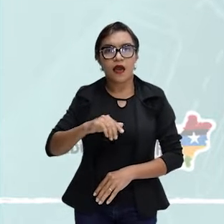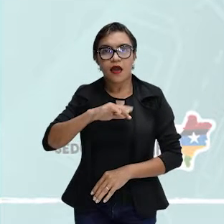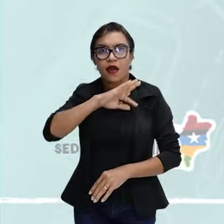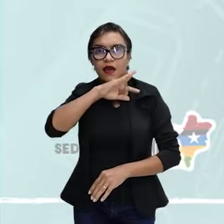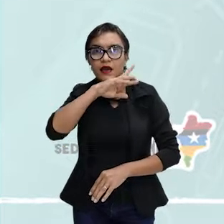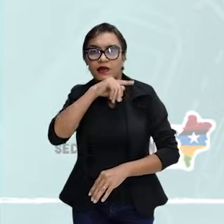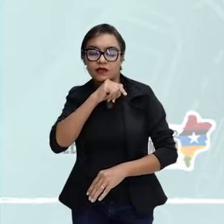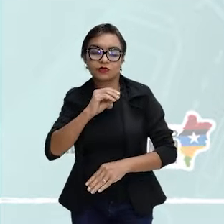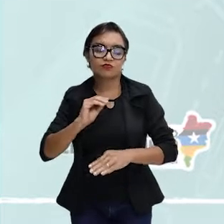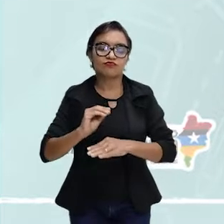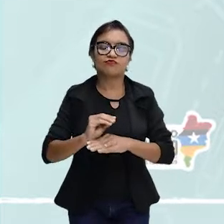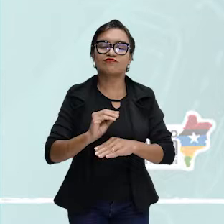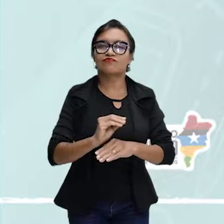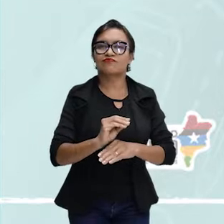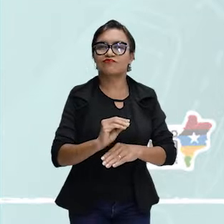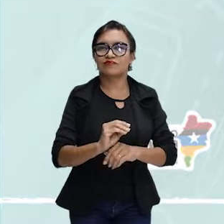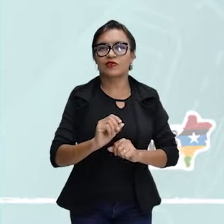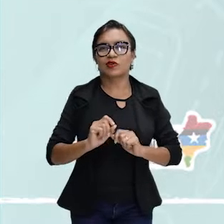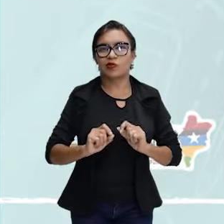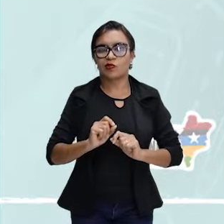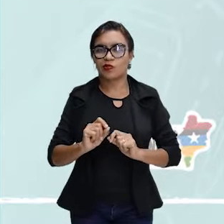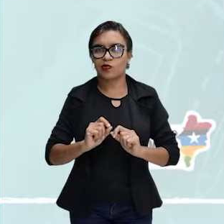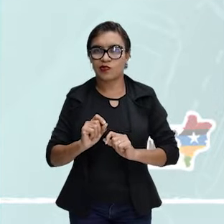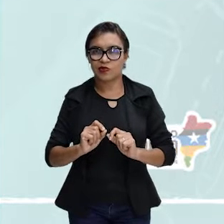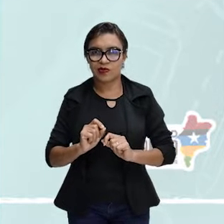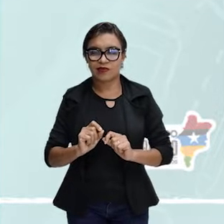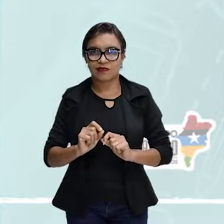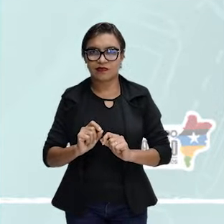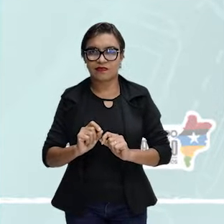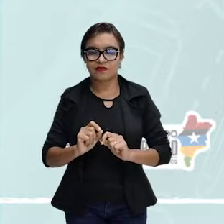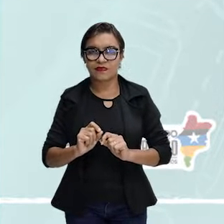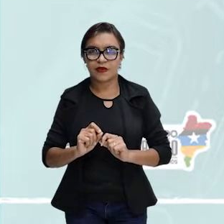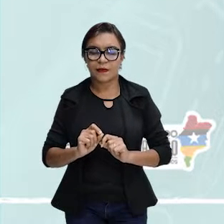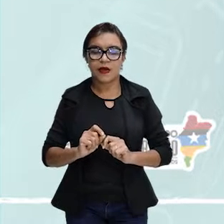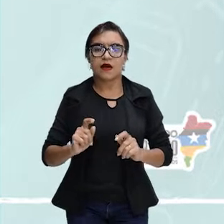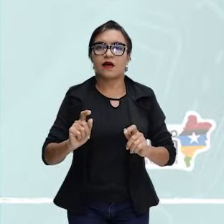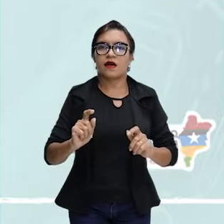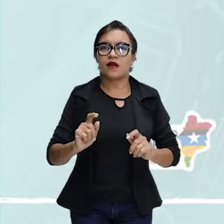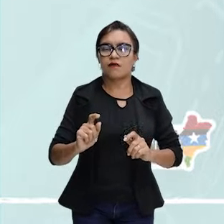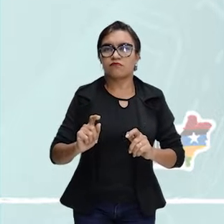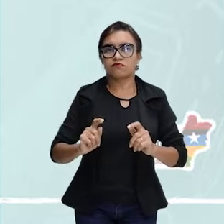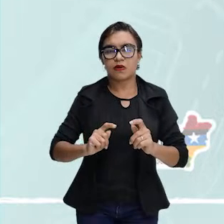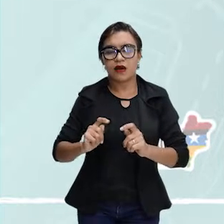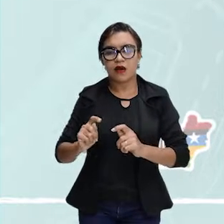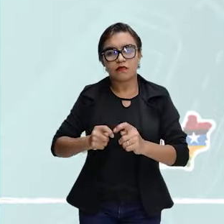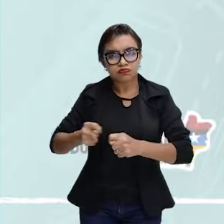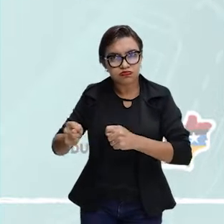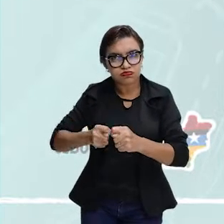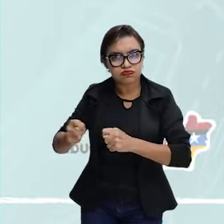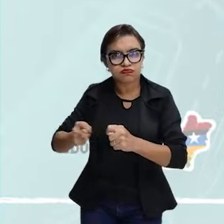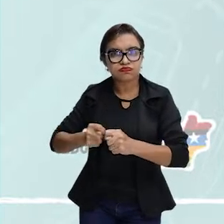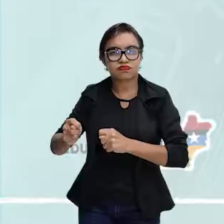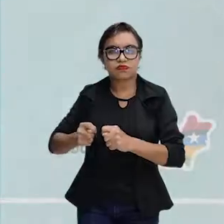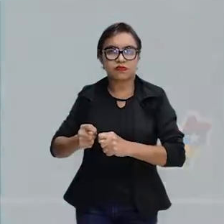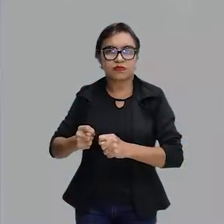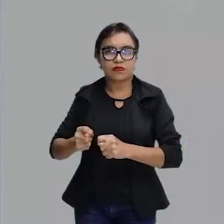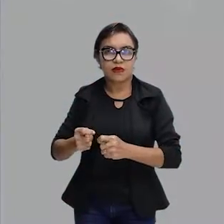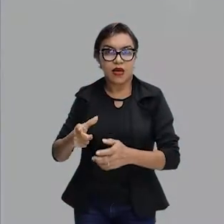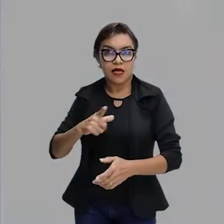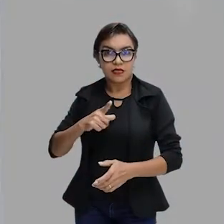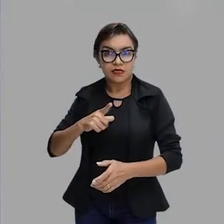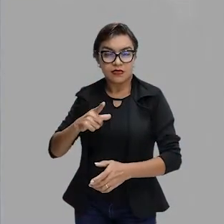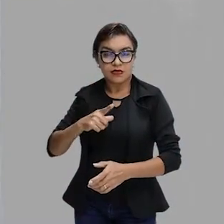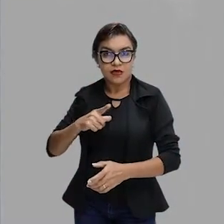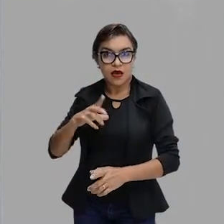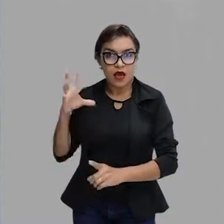criação de animais com fins domésticos para comercialização, em busca do lucro. E essa criação ela pode ser